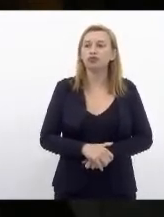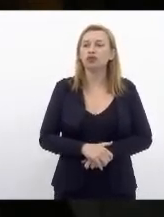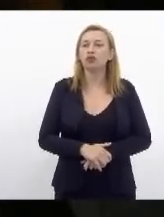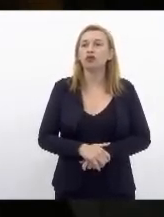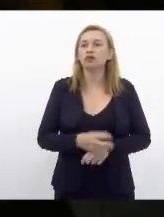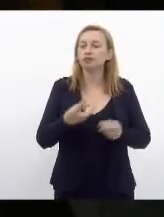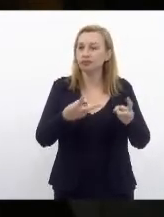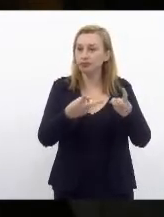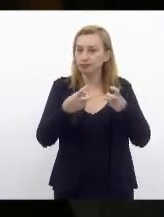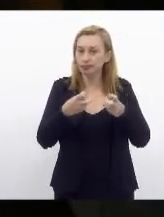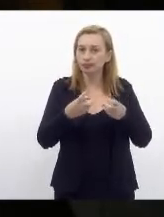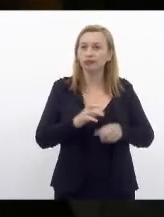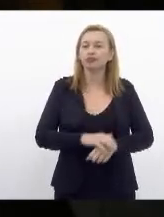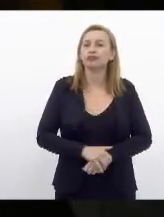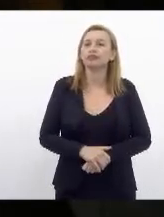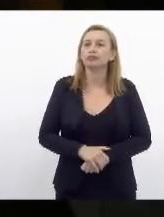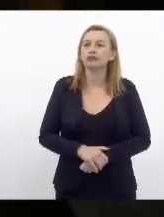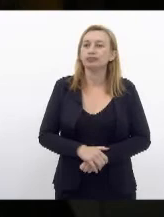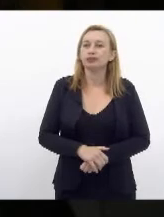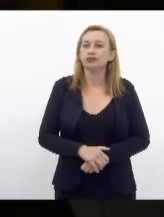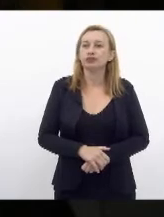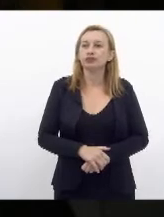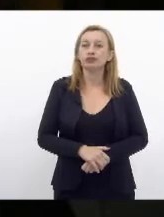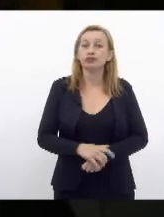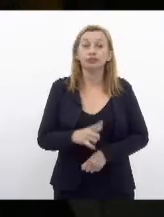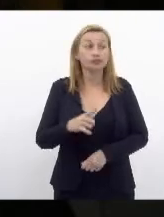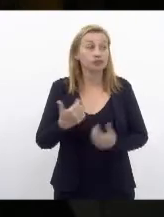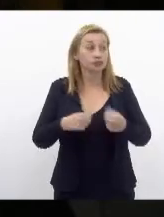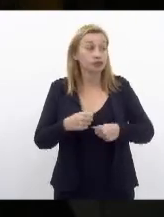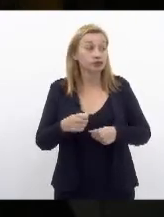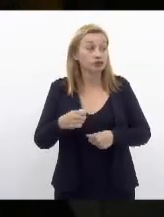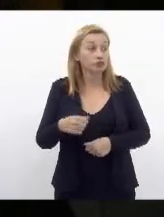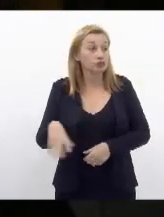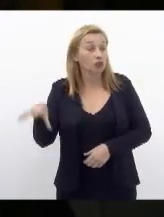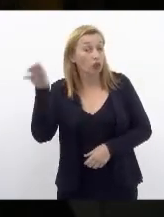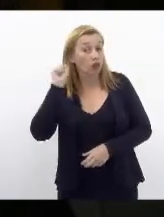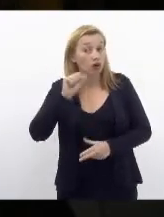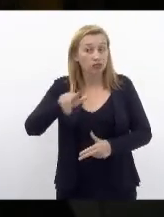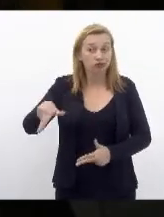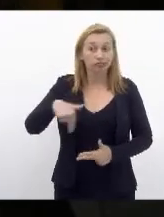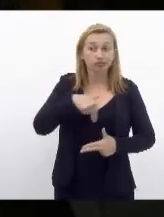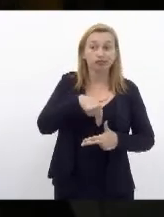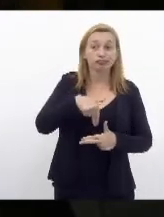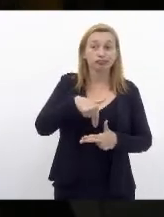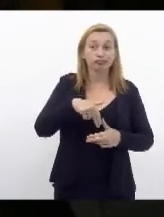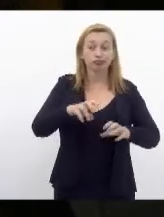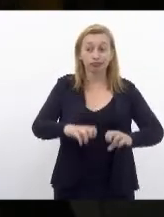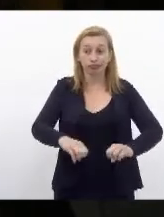verificar que, volta e meia, eu tenho que ouvir no plenário